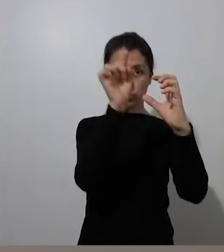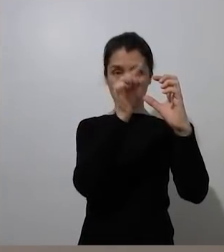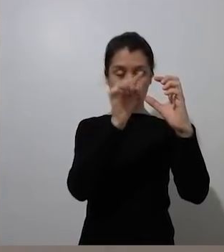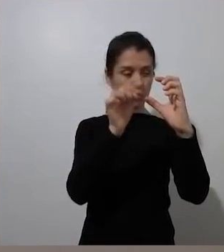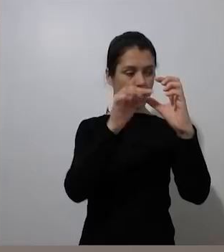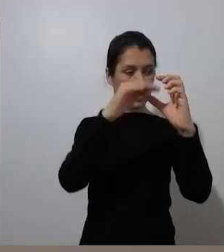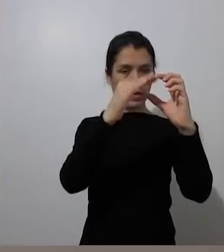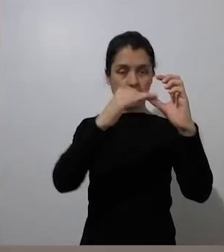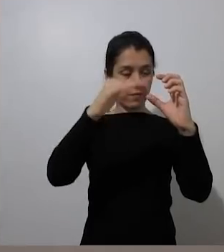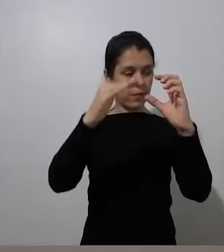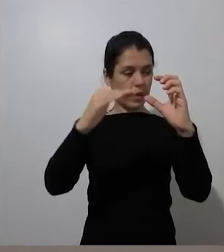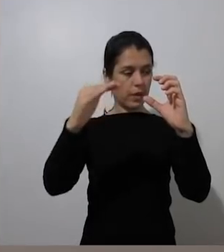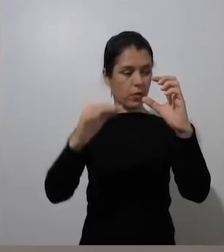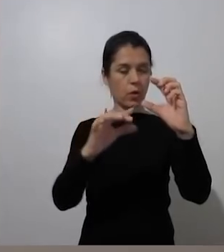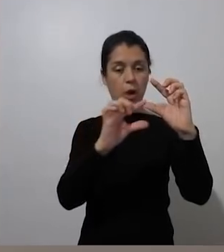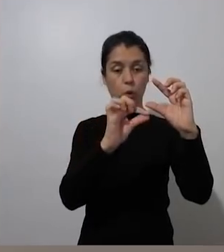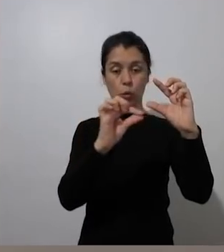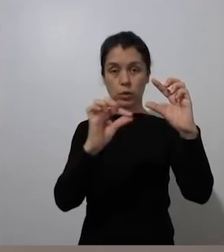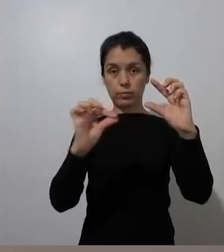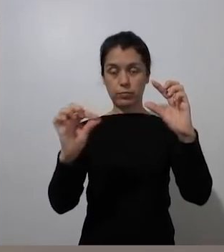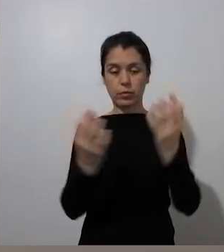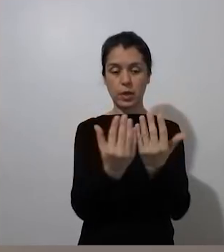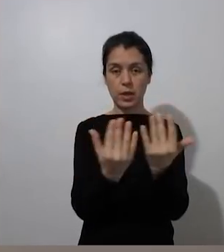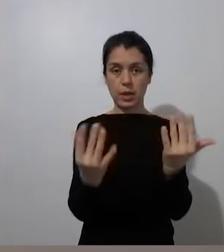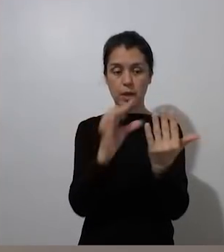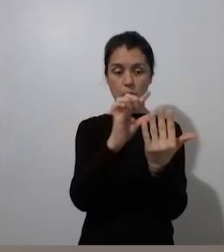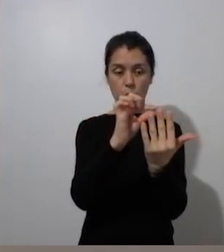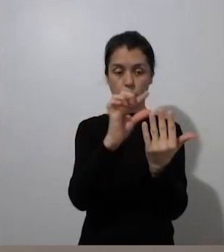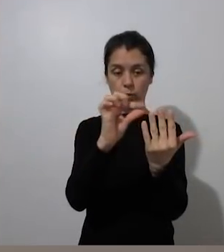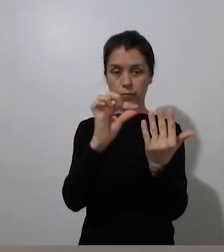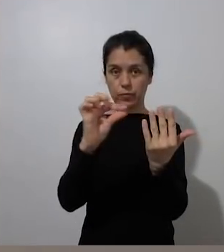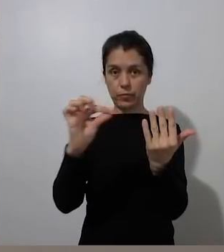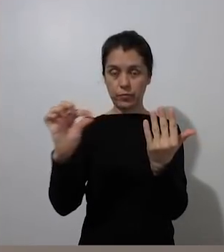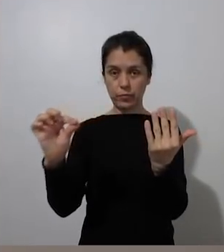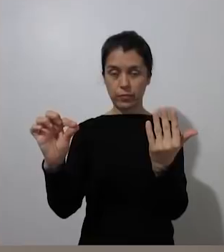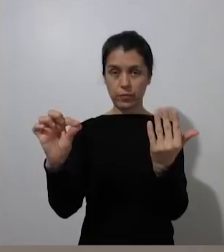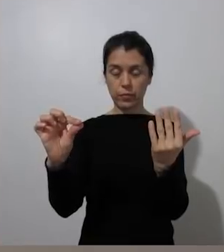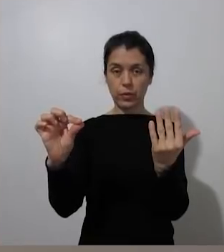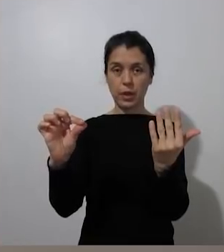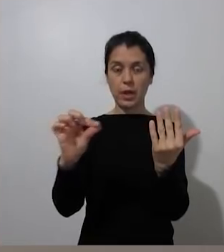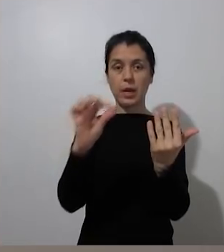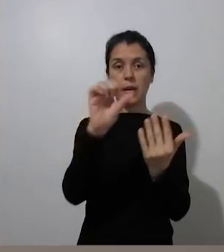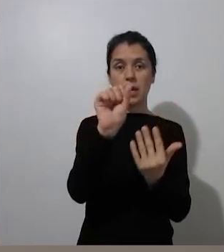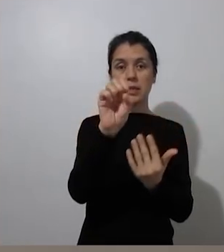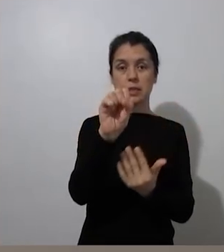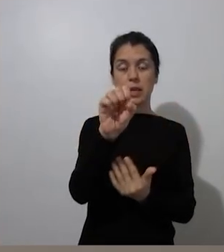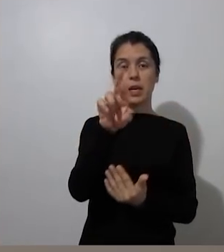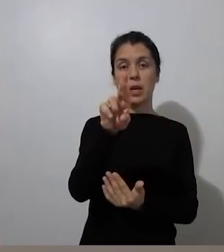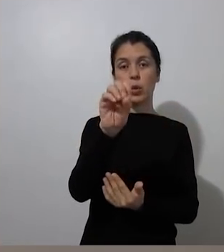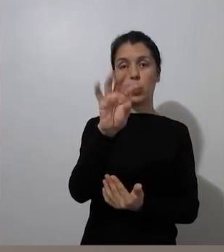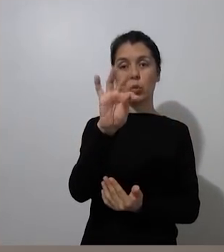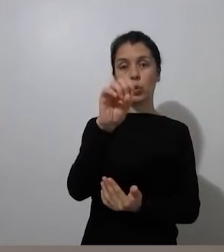ação, eles vagam na fenda, eles grudam nos receptores, abrem os canais da serotonina, no caso,